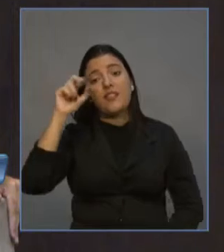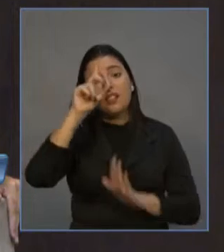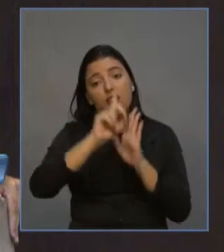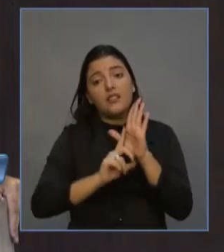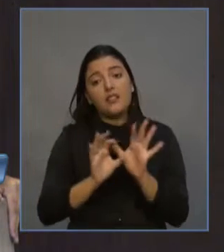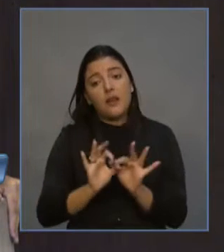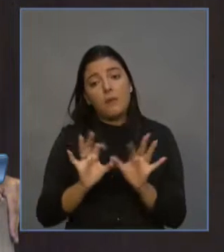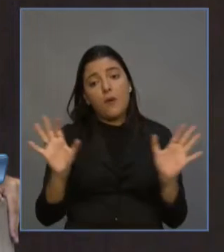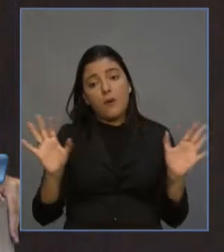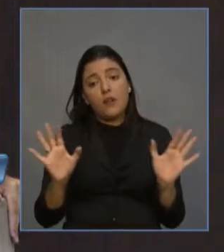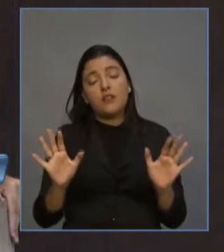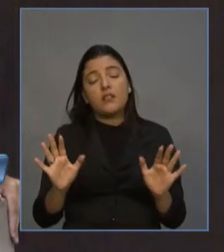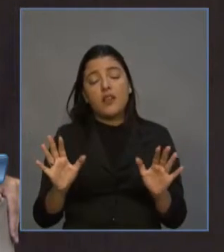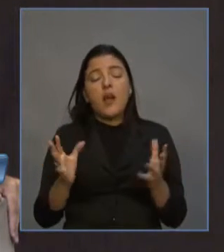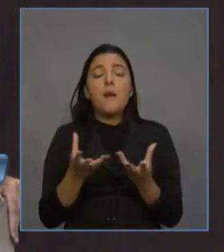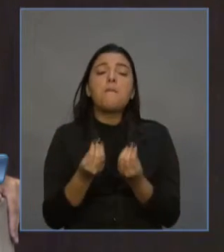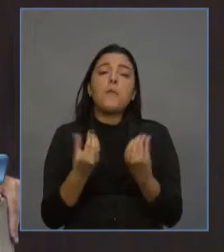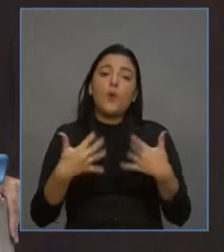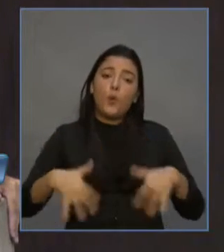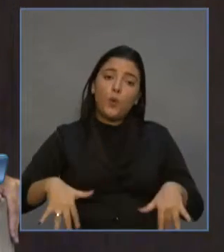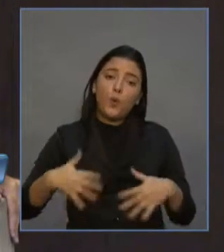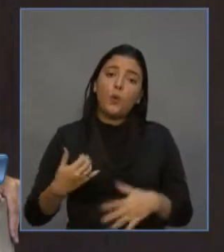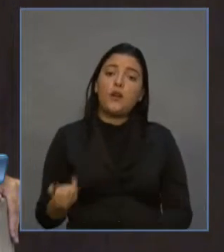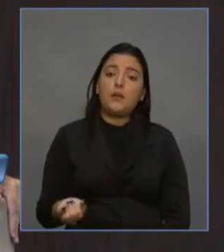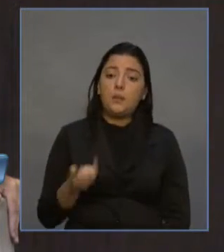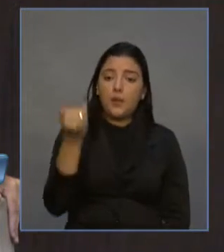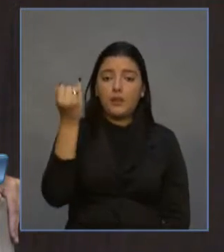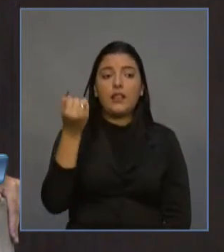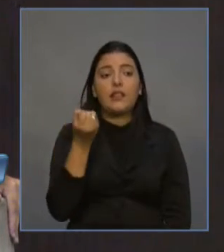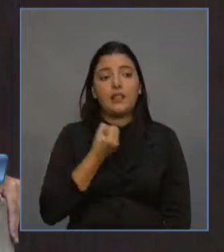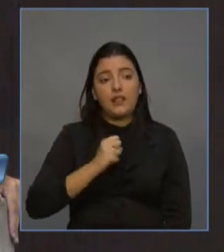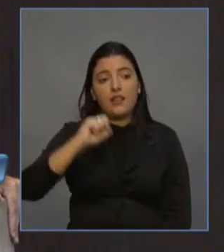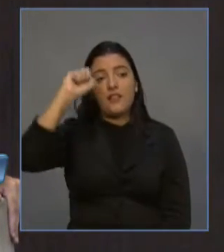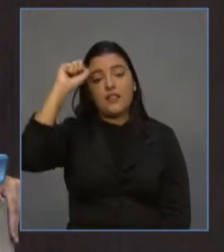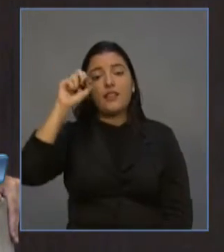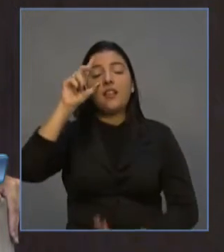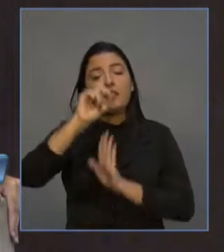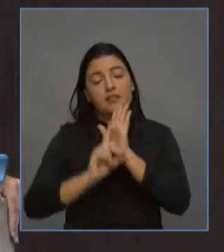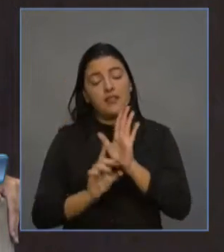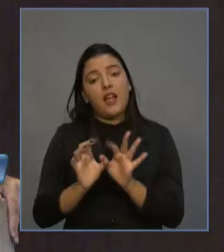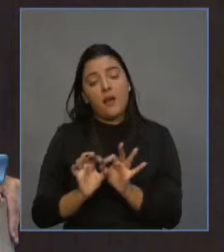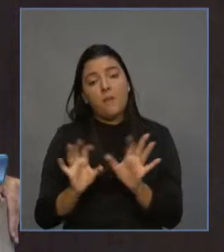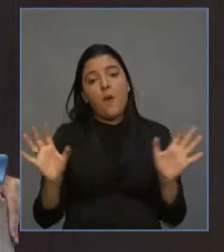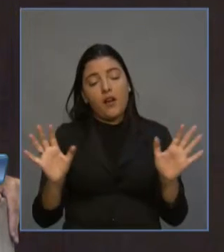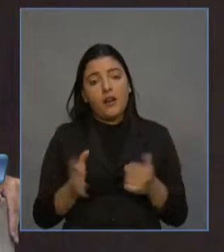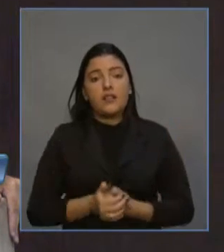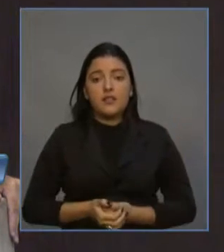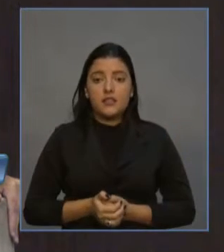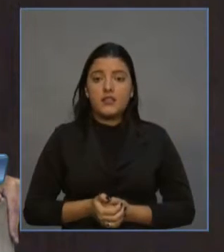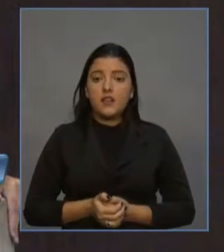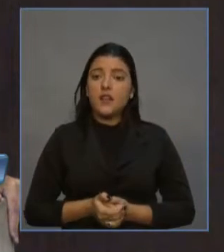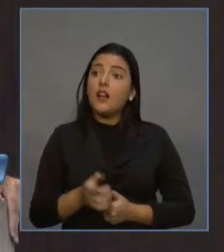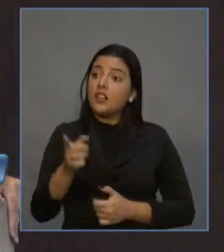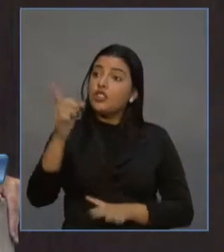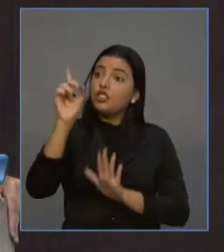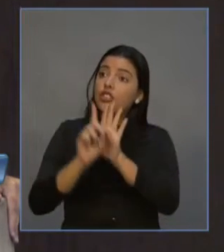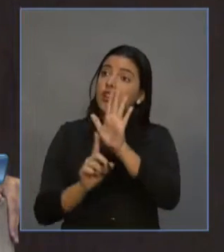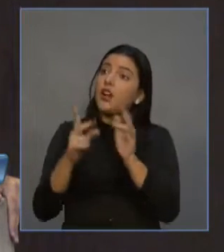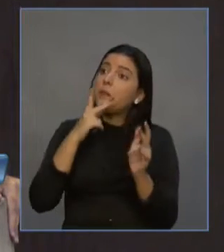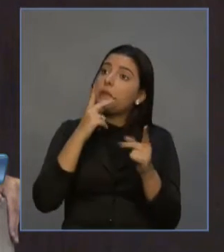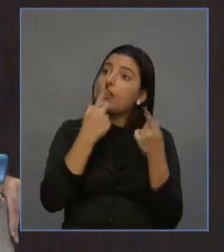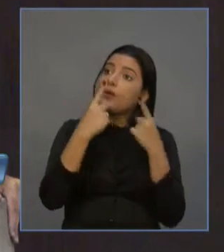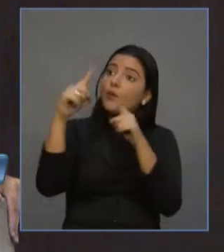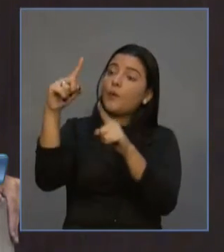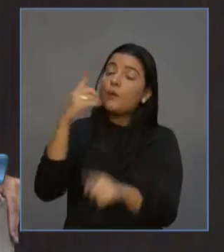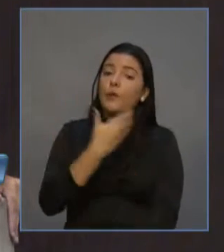democracia. É muito importante defender a democracia nesse momento. Até o direito de você ser oposição a